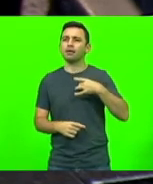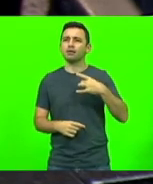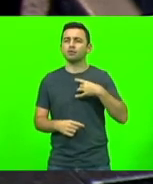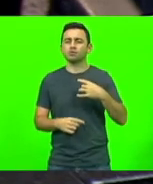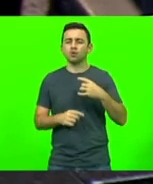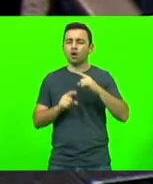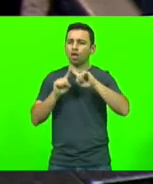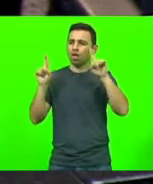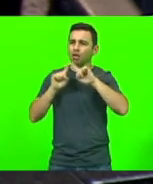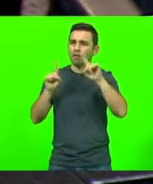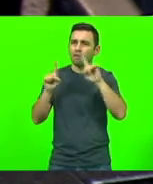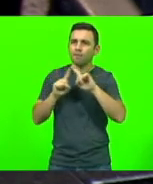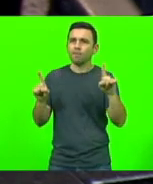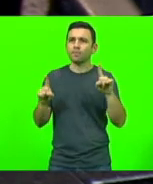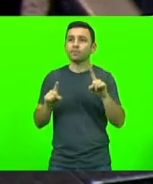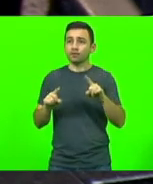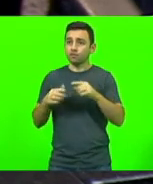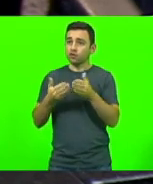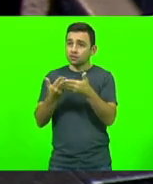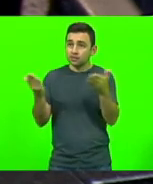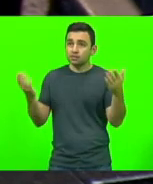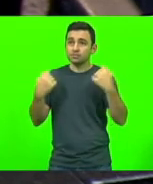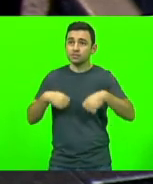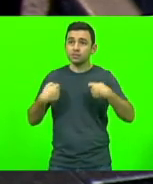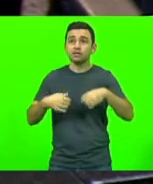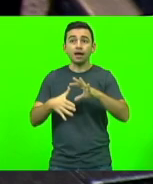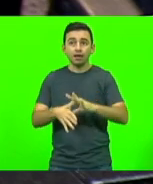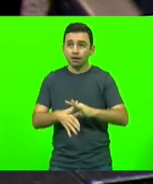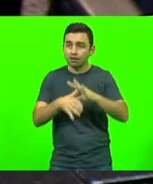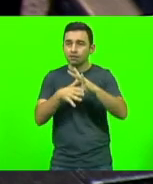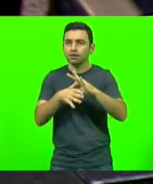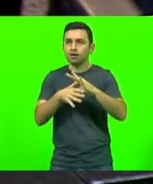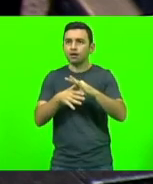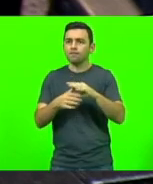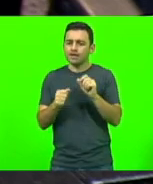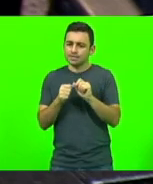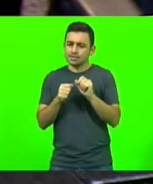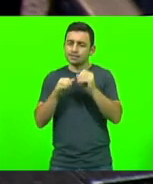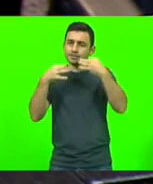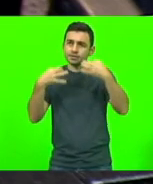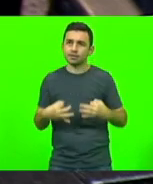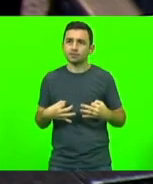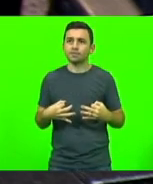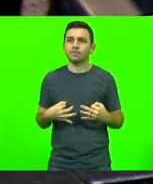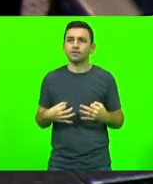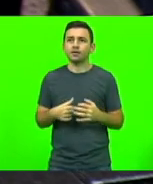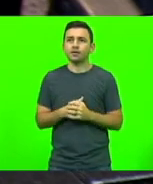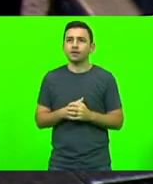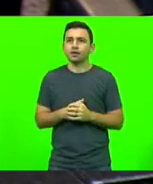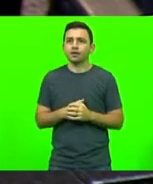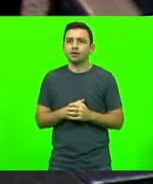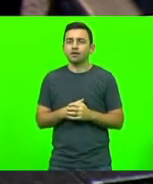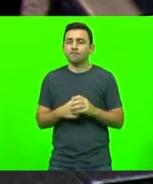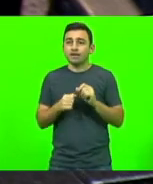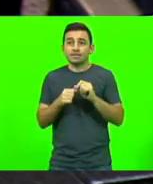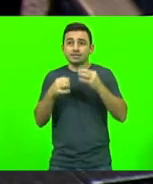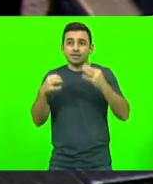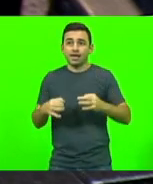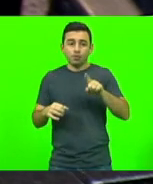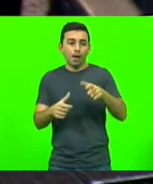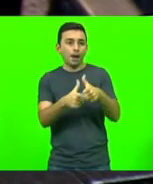críticas, parem com isso, liderem, façam o correto. Fazer o correto não é fazer o que a